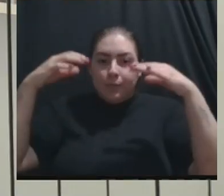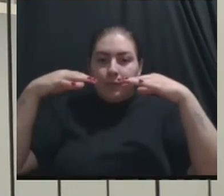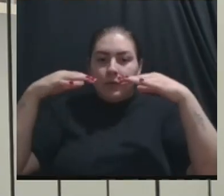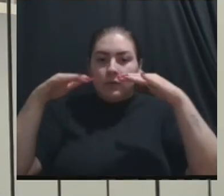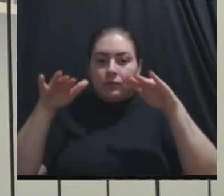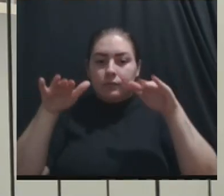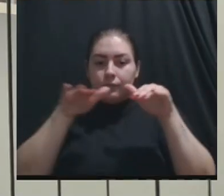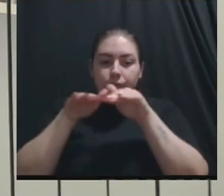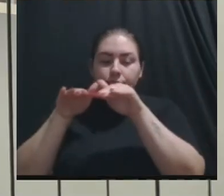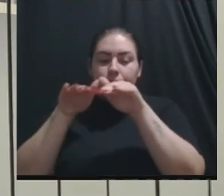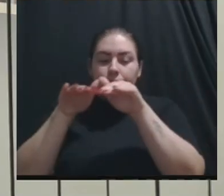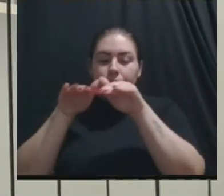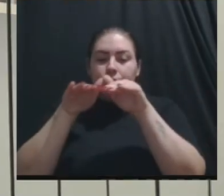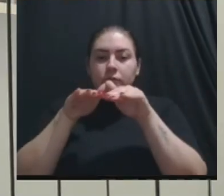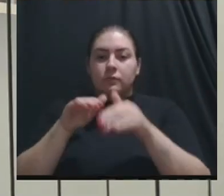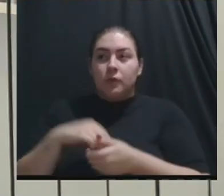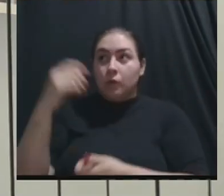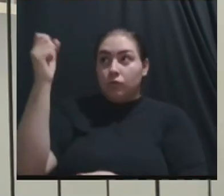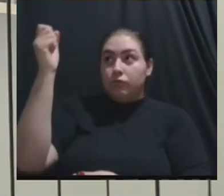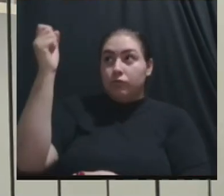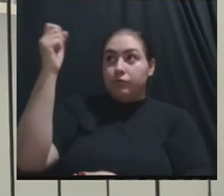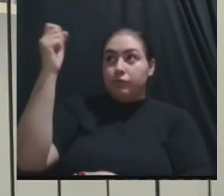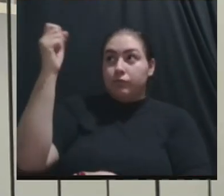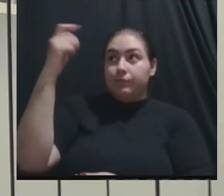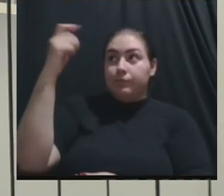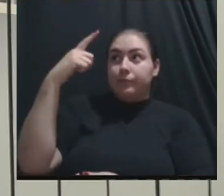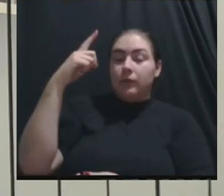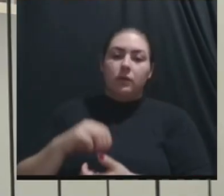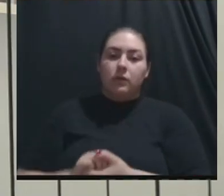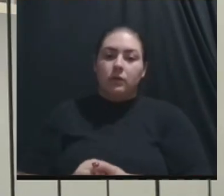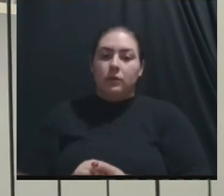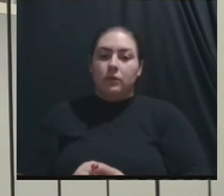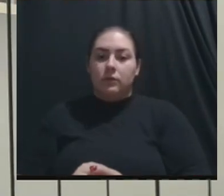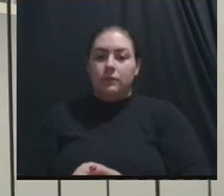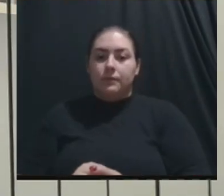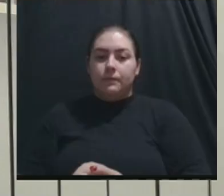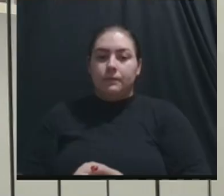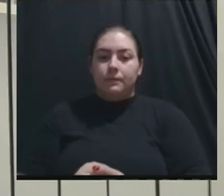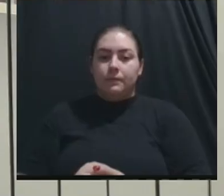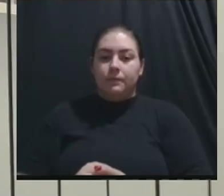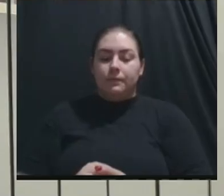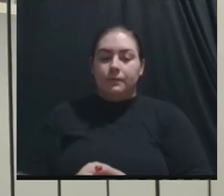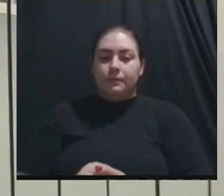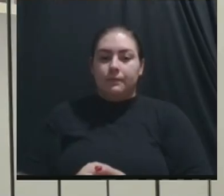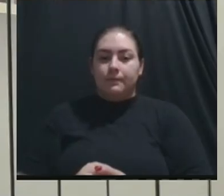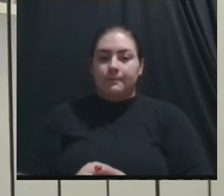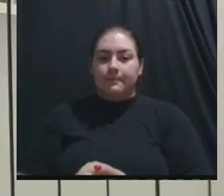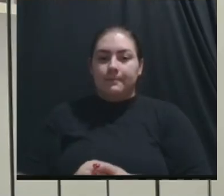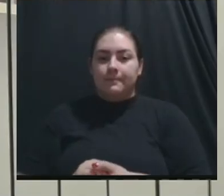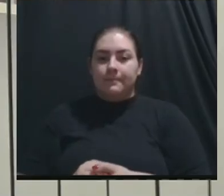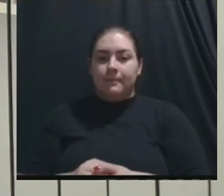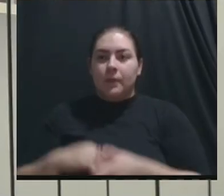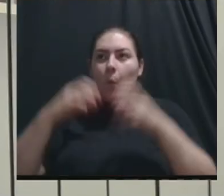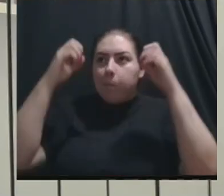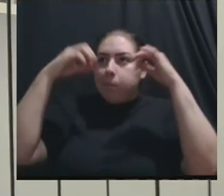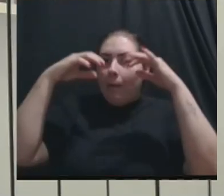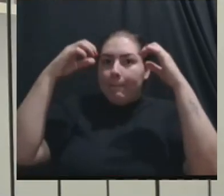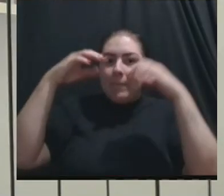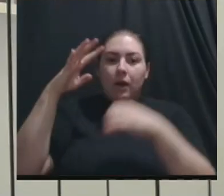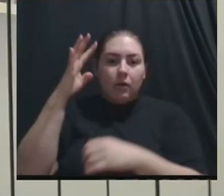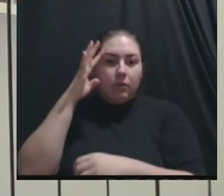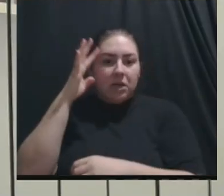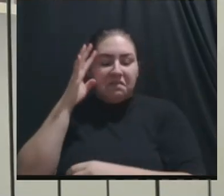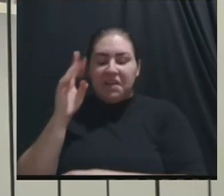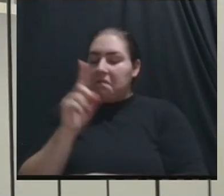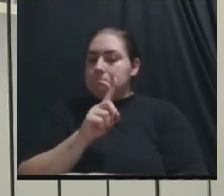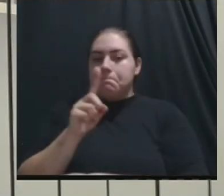aparece durante todo o dia, pouca nebulosidade e não tem previsão de chuva para esta quarta-feira. A umidade relativa